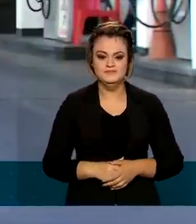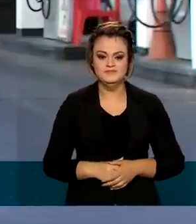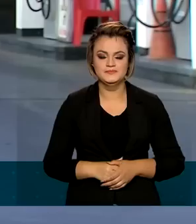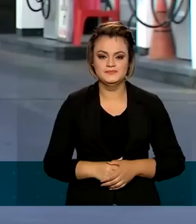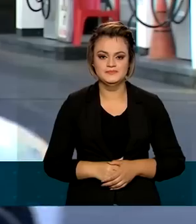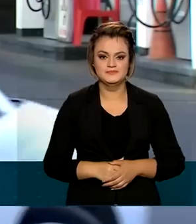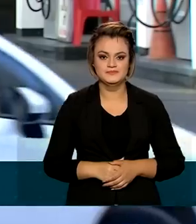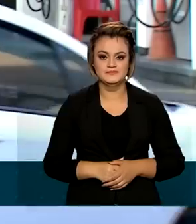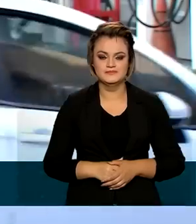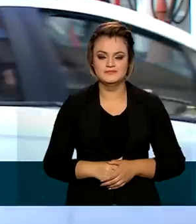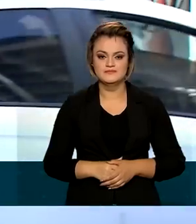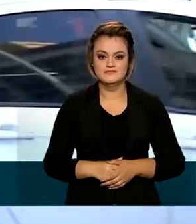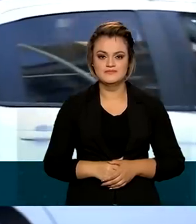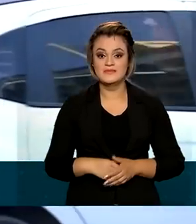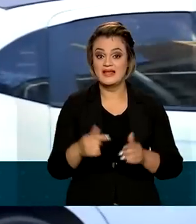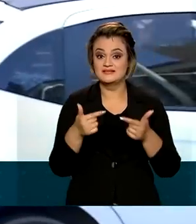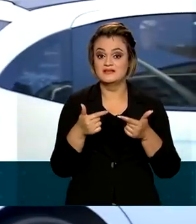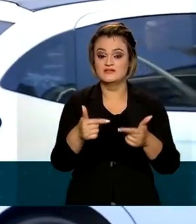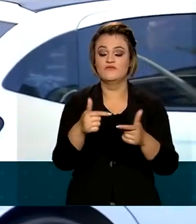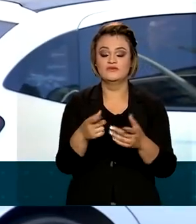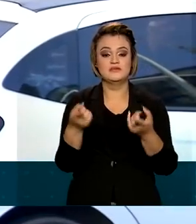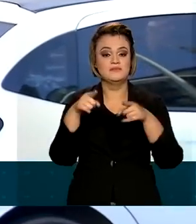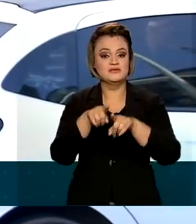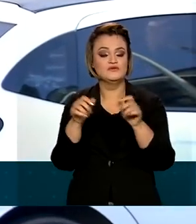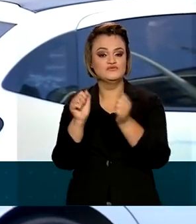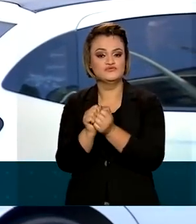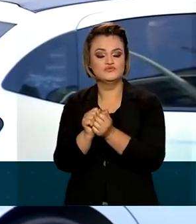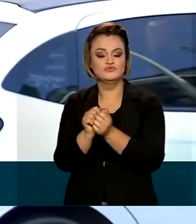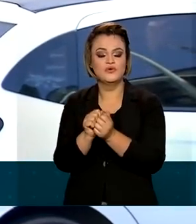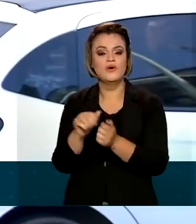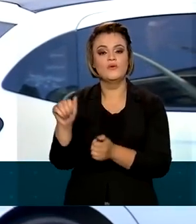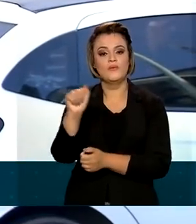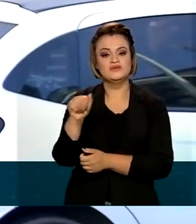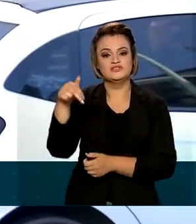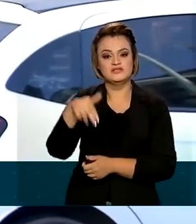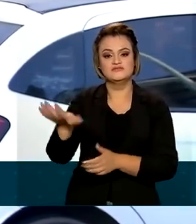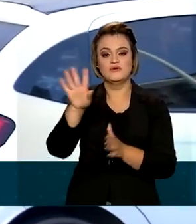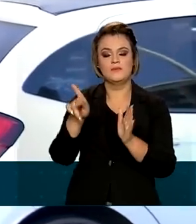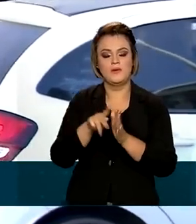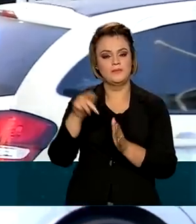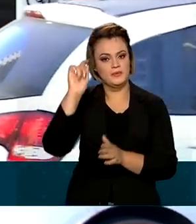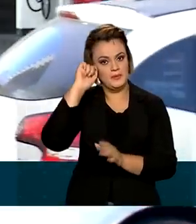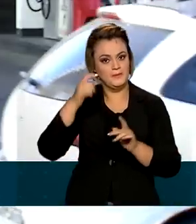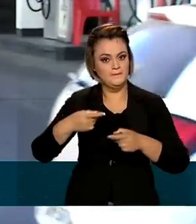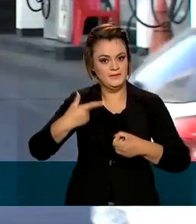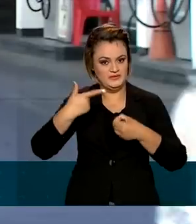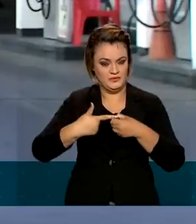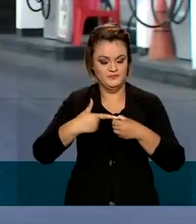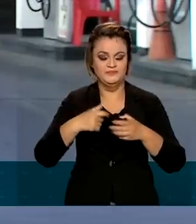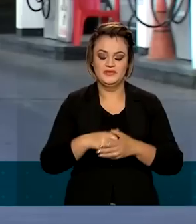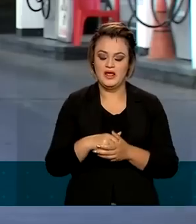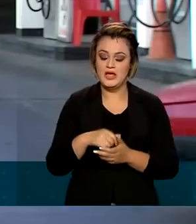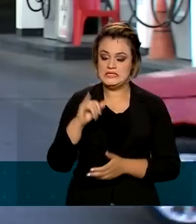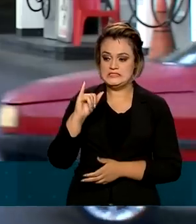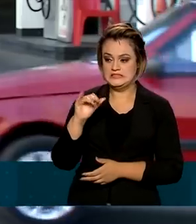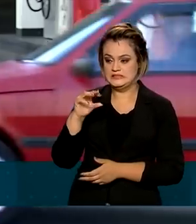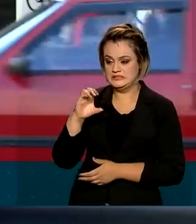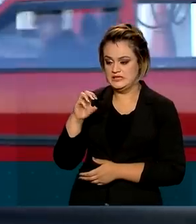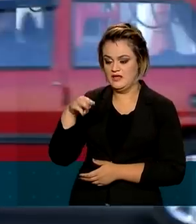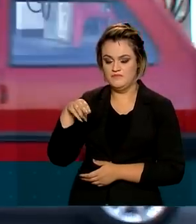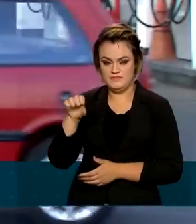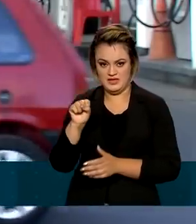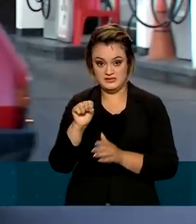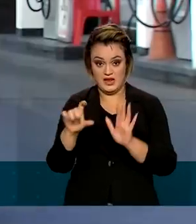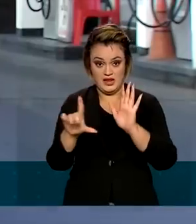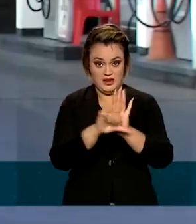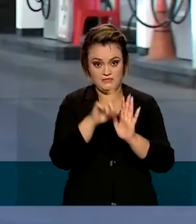essa redução de imposto, né? Essa ação será feita em parceria com a Agência Nacional do Petróleo. Depois que a redução do ICMS sobre os combustíveis virou